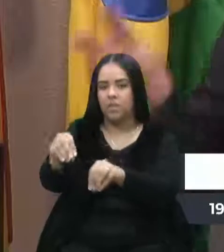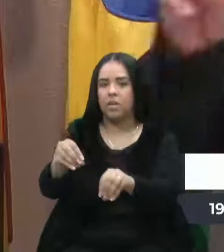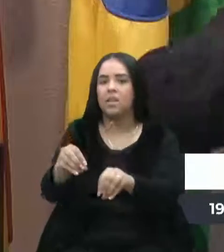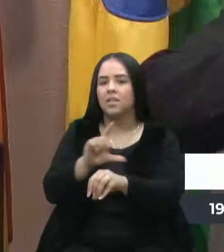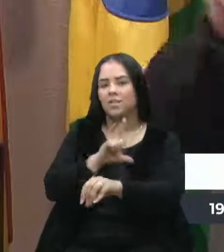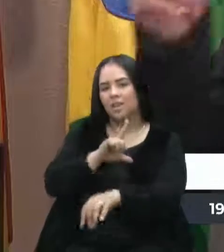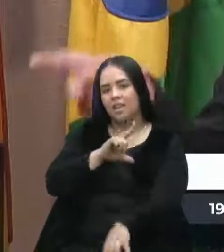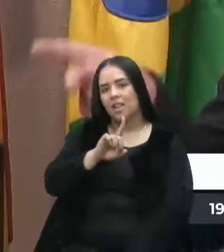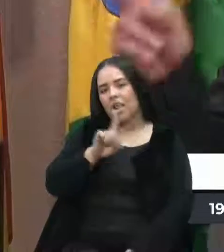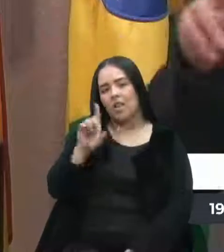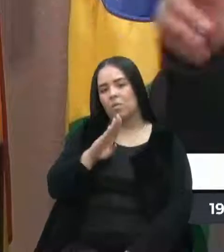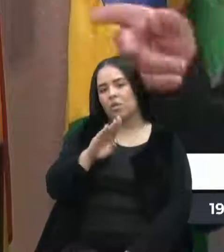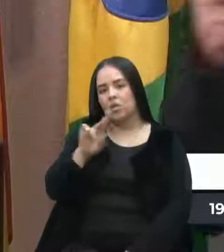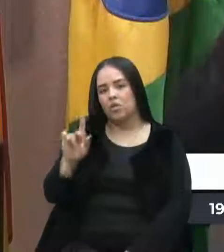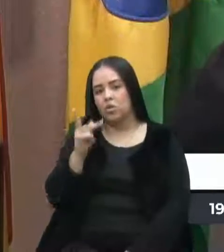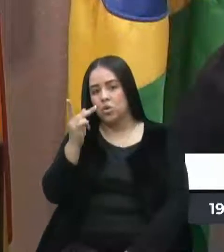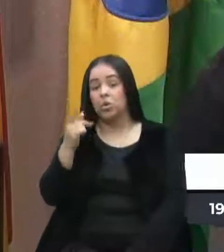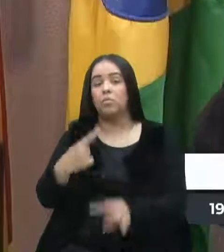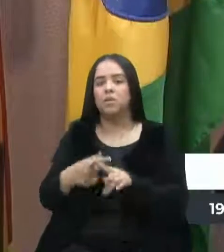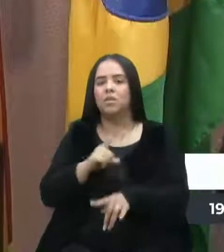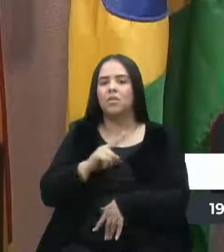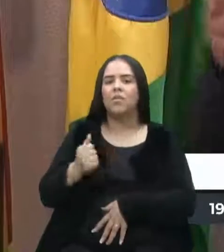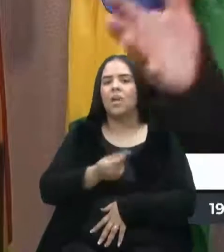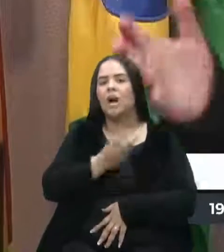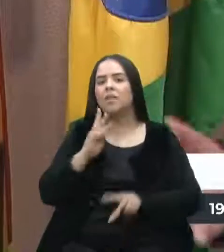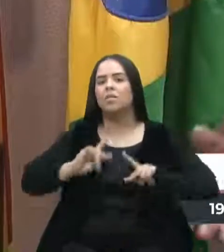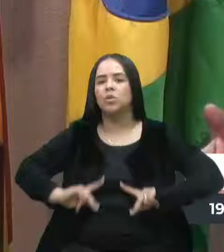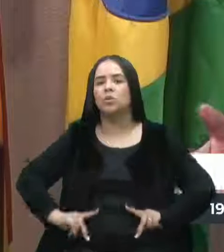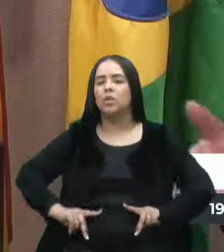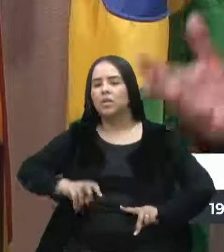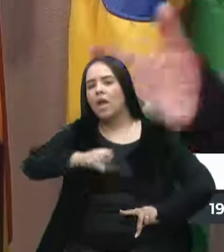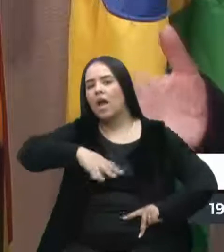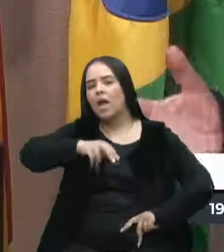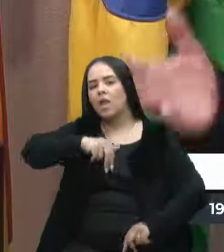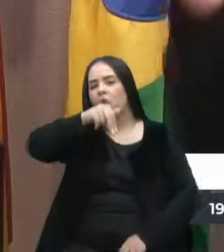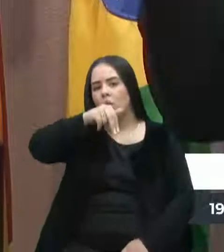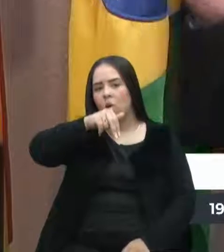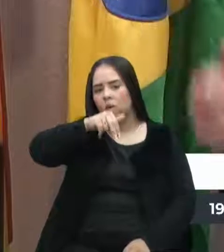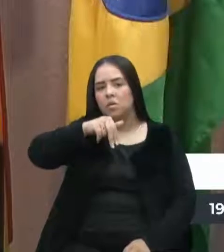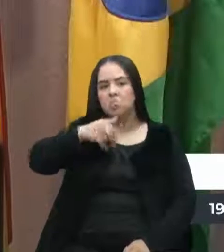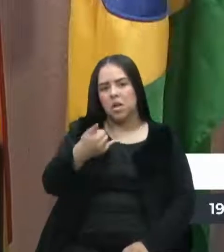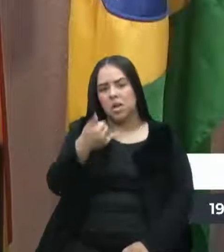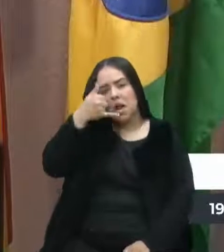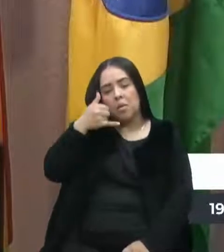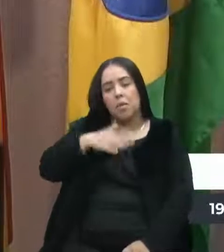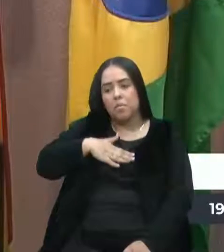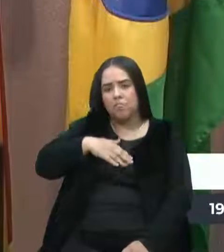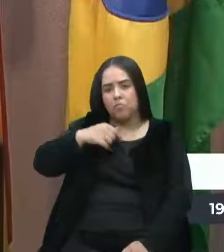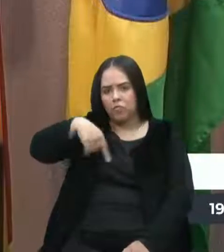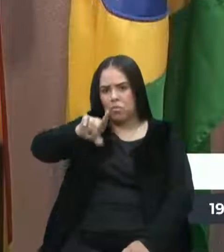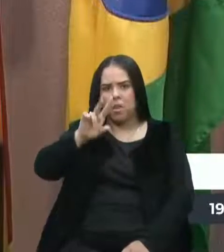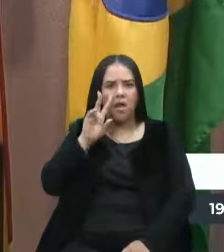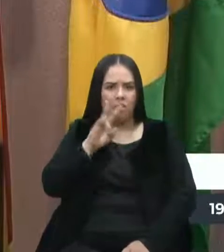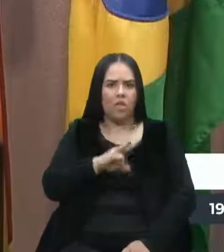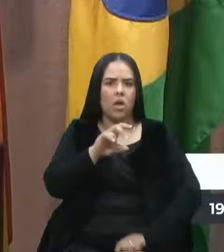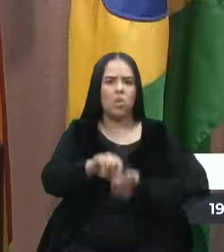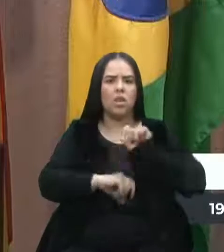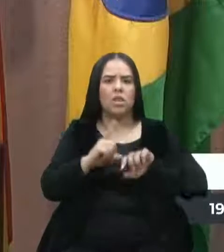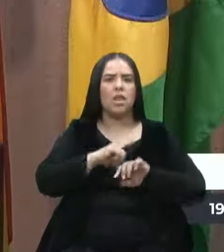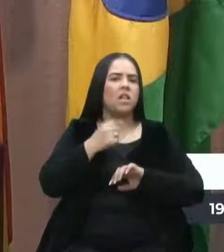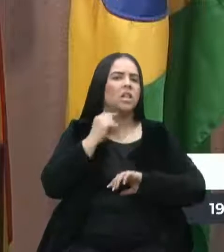o montei Muito muitos moradores que são da zona norte e ficaram sabendo da horta e me ligaram não vamos lá olhar um lixão sim Eu